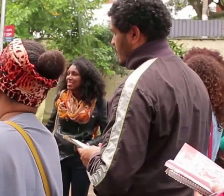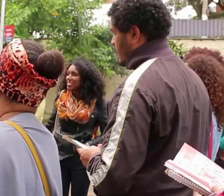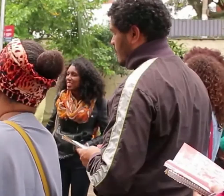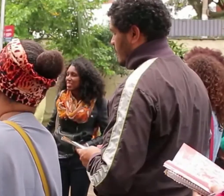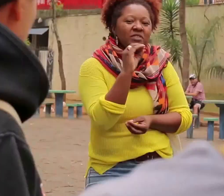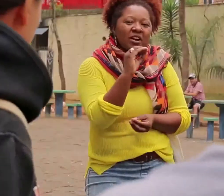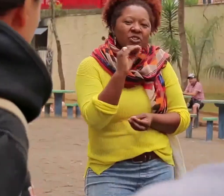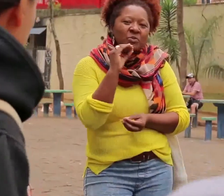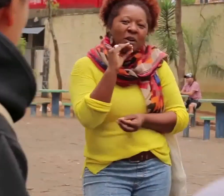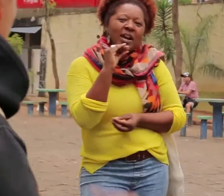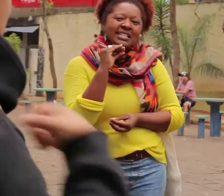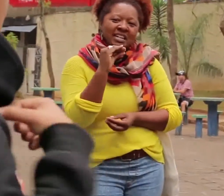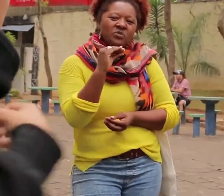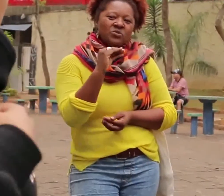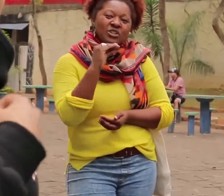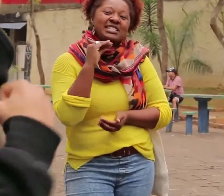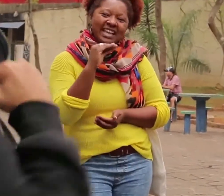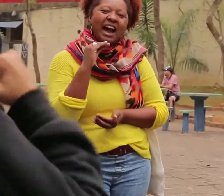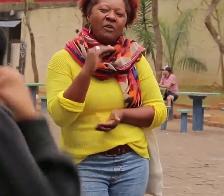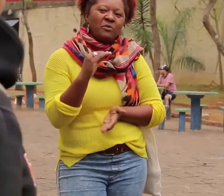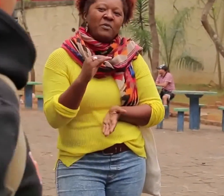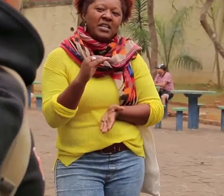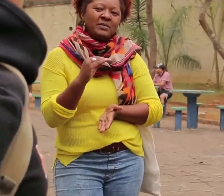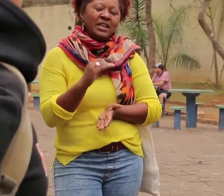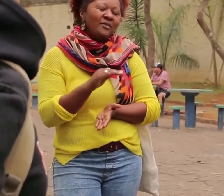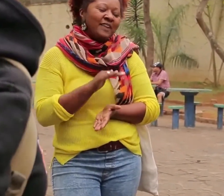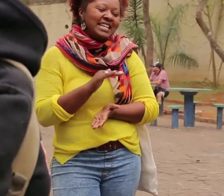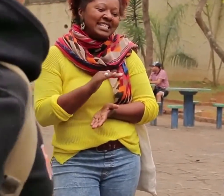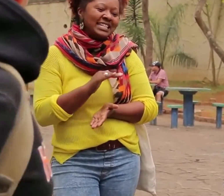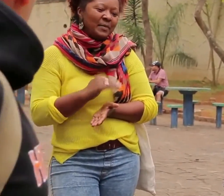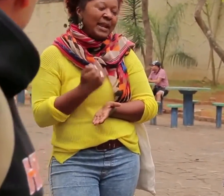um artifício de uma coesão social mesmo. Então a festa,